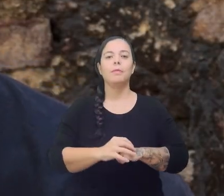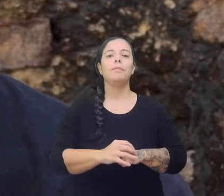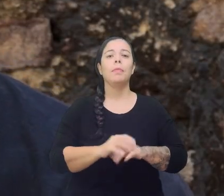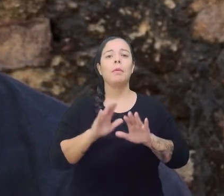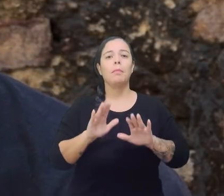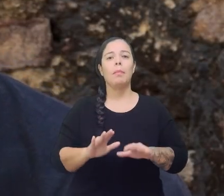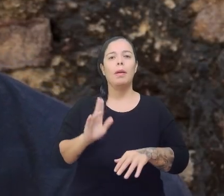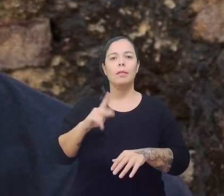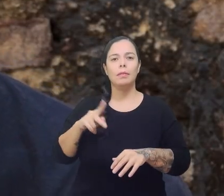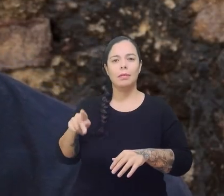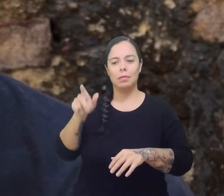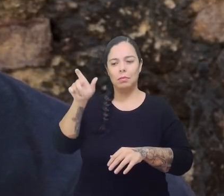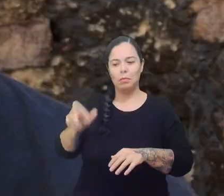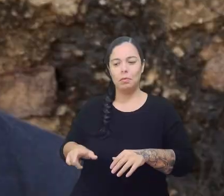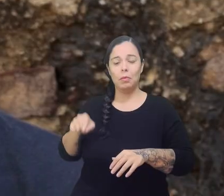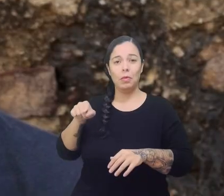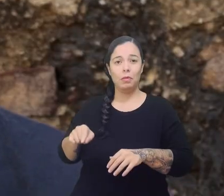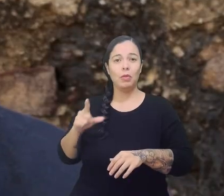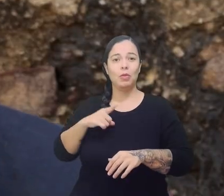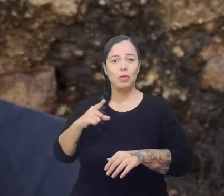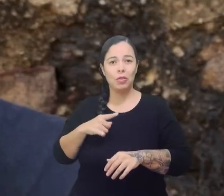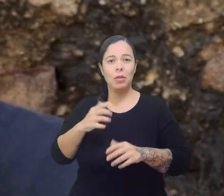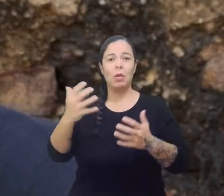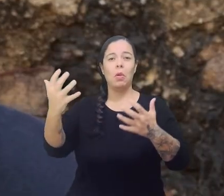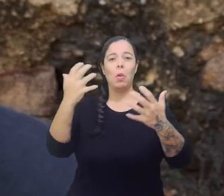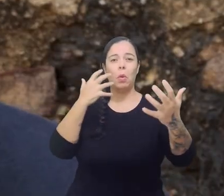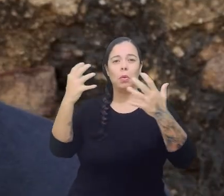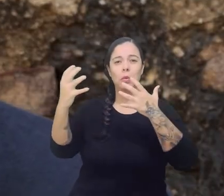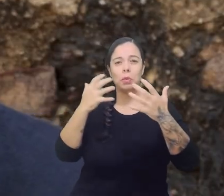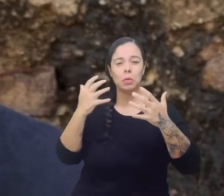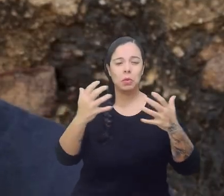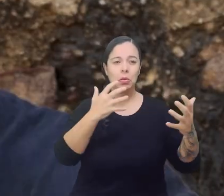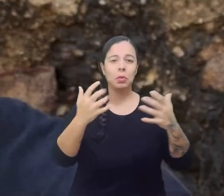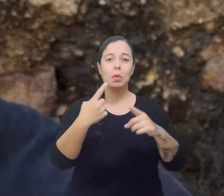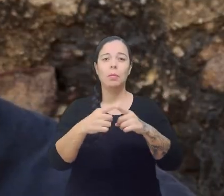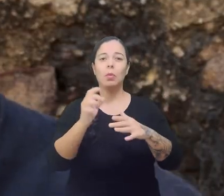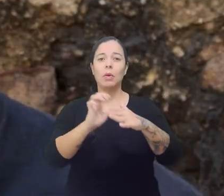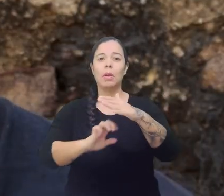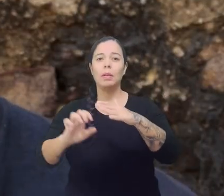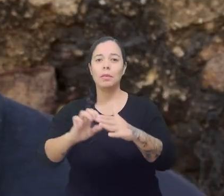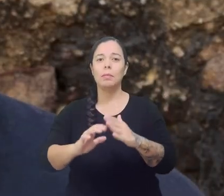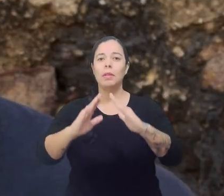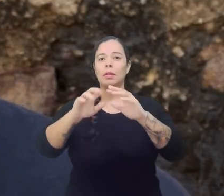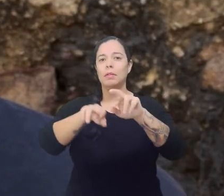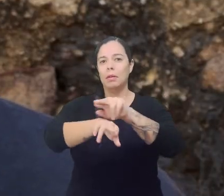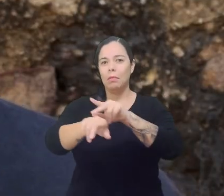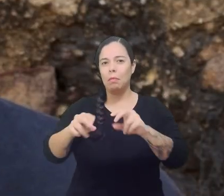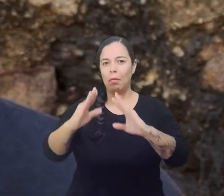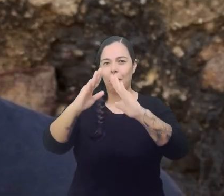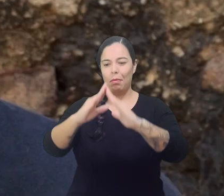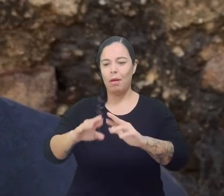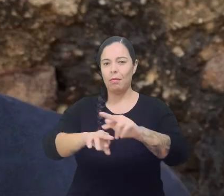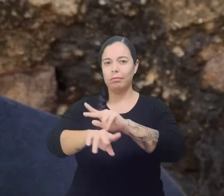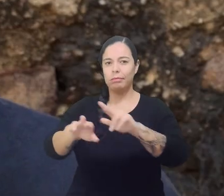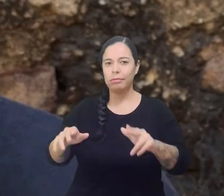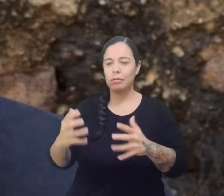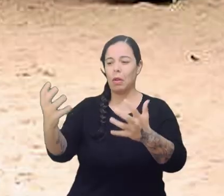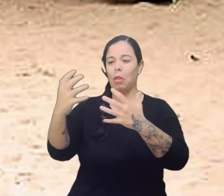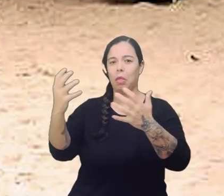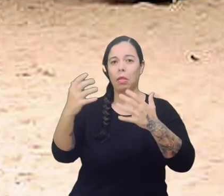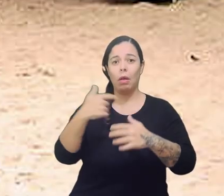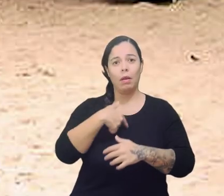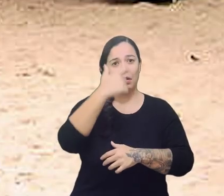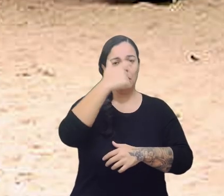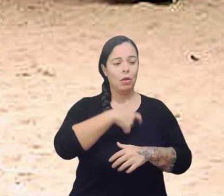intensa do mercado imobiliário. Como eu trabalho com meio ambiente, né, me formei em biologia e trabalhava com meio ambiente, ele foi me